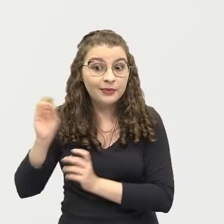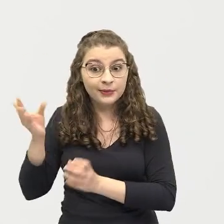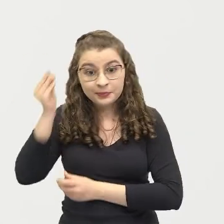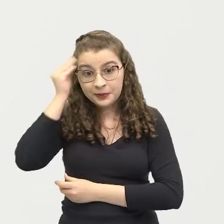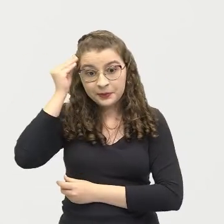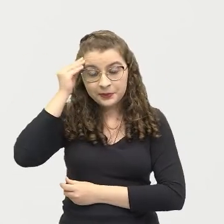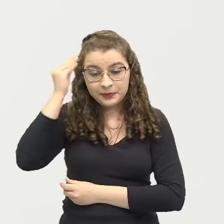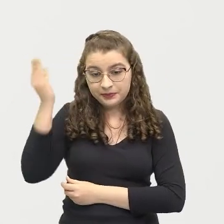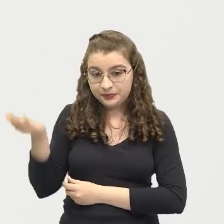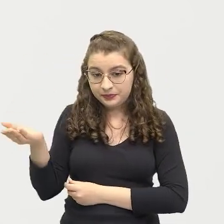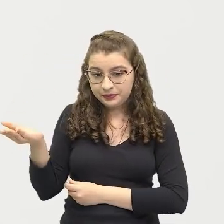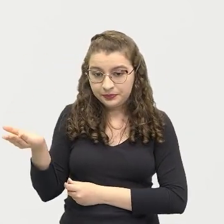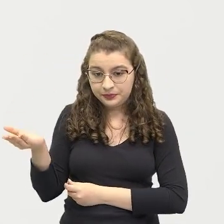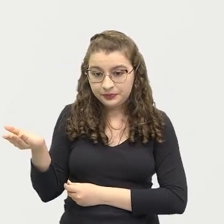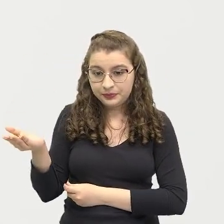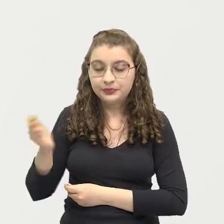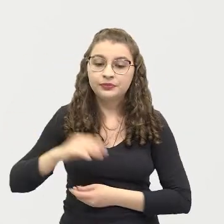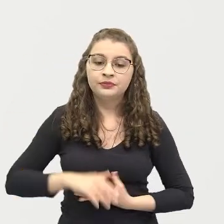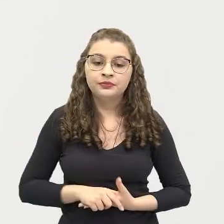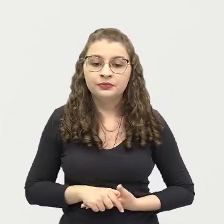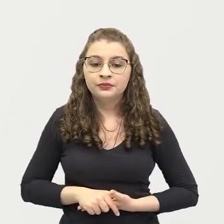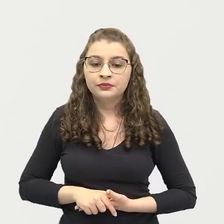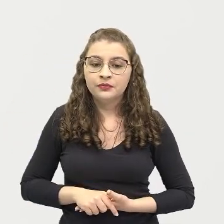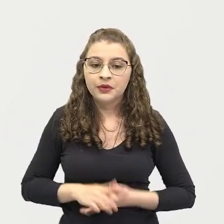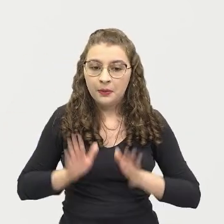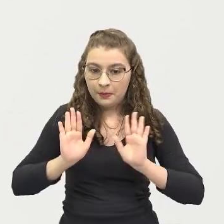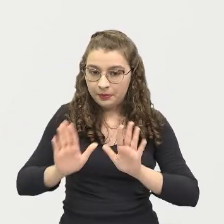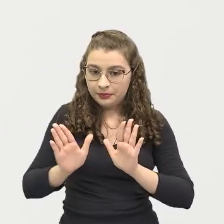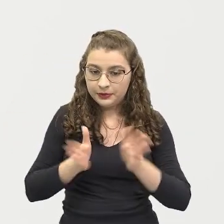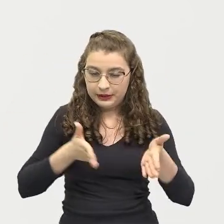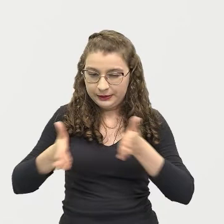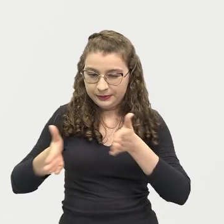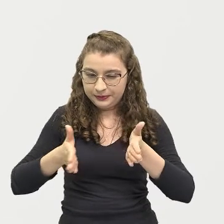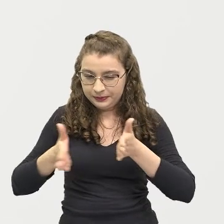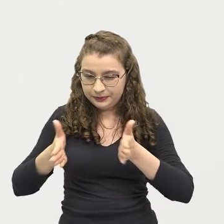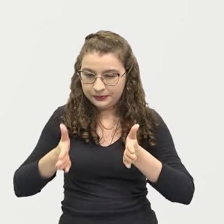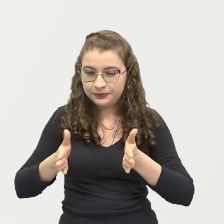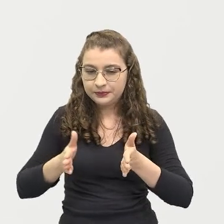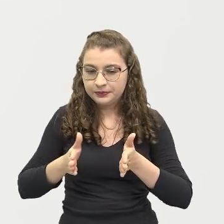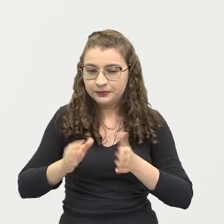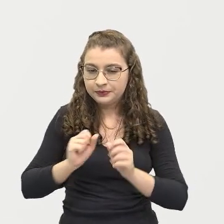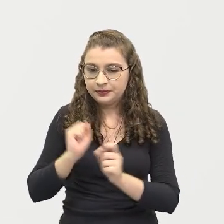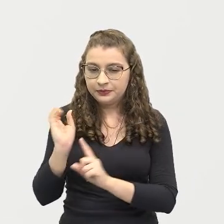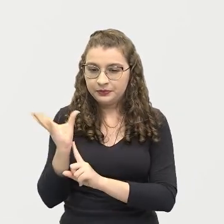só, todos esses pontos que eu estou apontando. A partir da Semana de Arte Moderna,